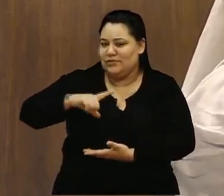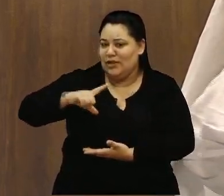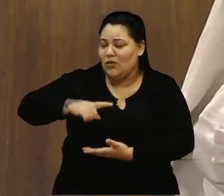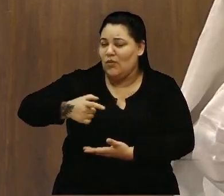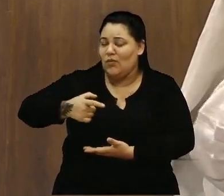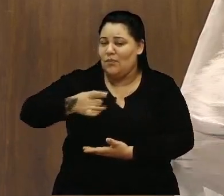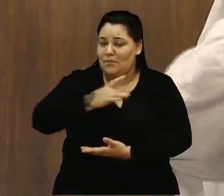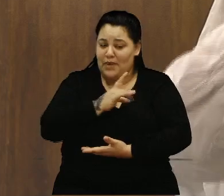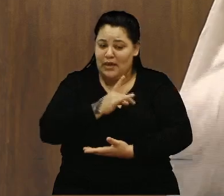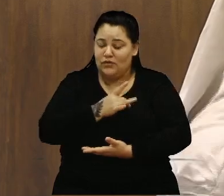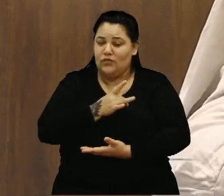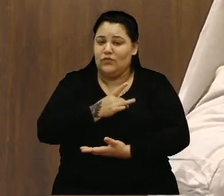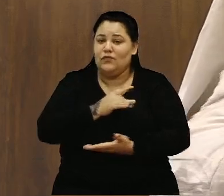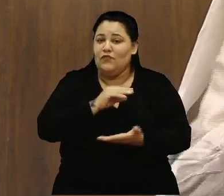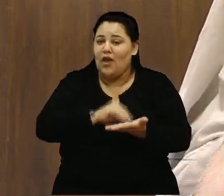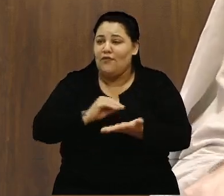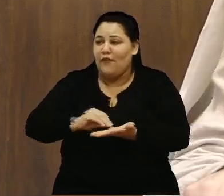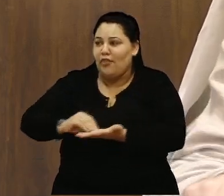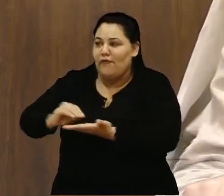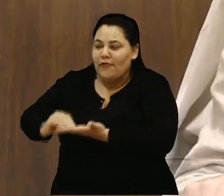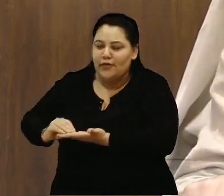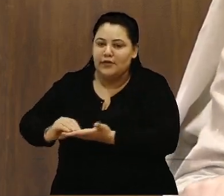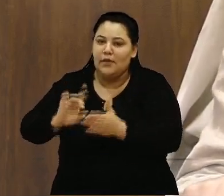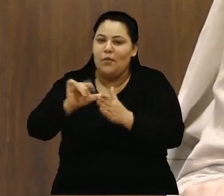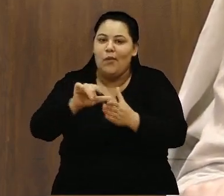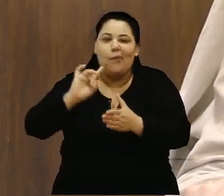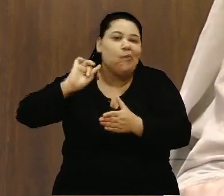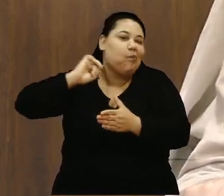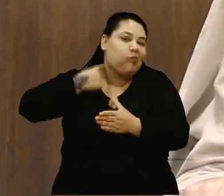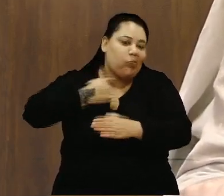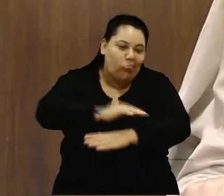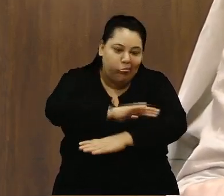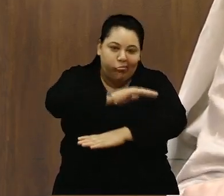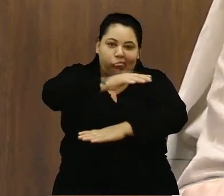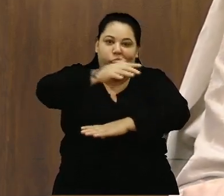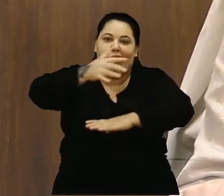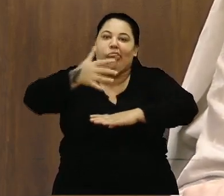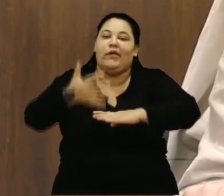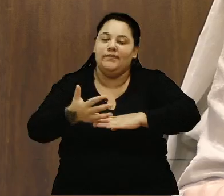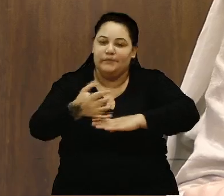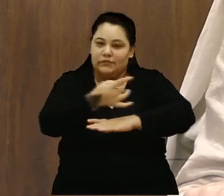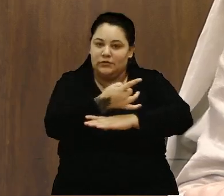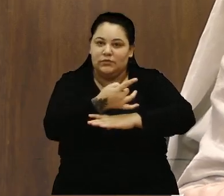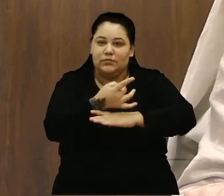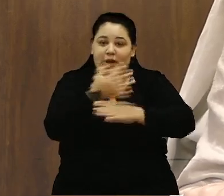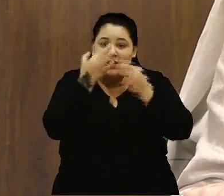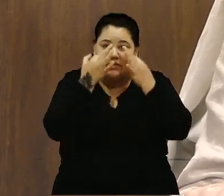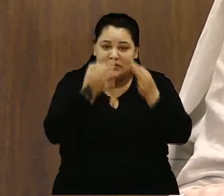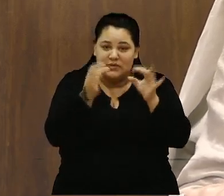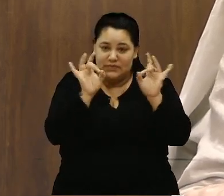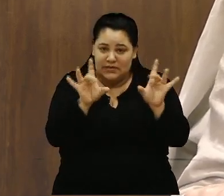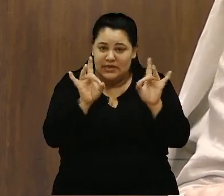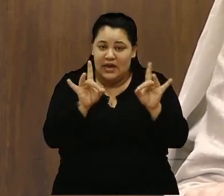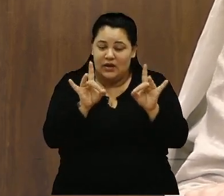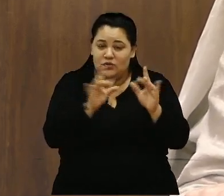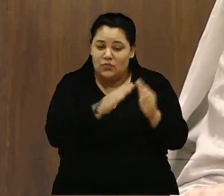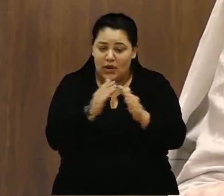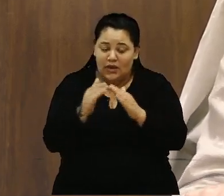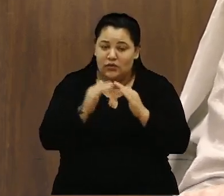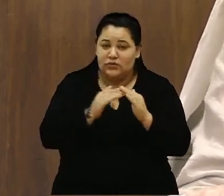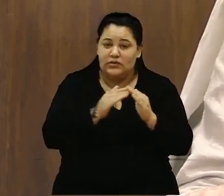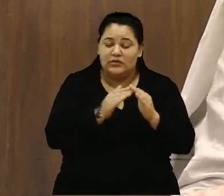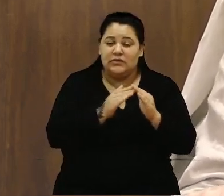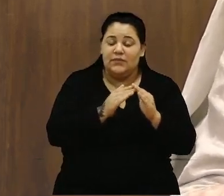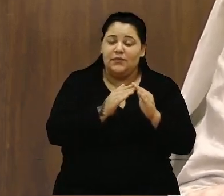Então, se Vossa Excelência puder fazer essa gentileza para todos nós, em especial para os moradores do Rio Branco, do Reolon, do Mariane e do Colina Sorriso, para que a gente